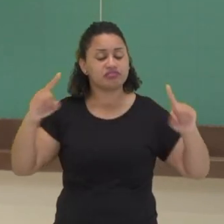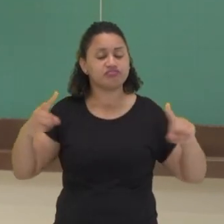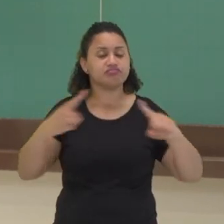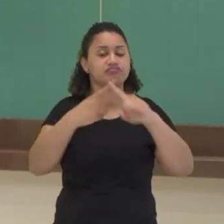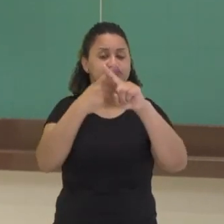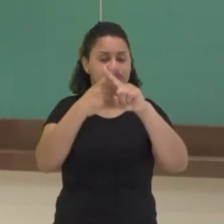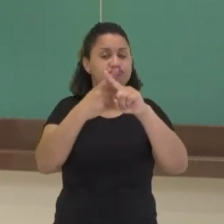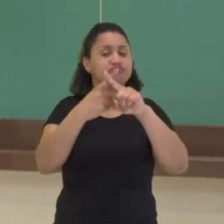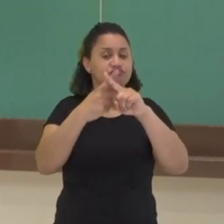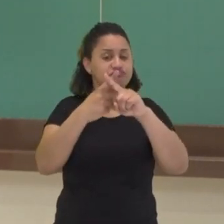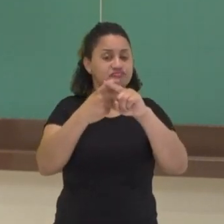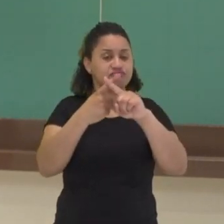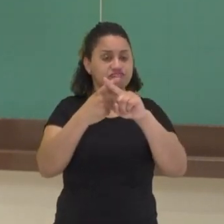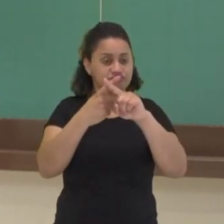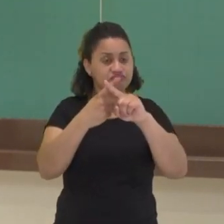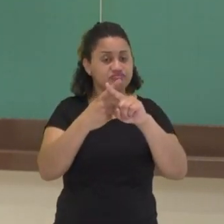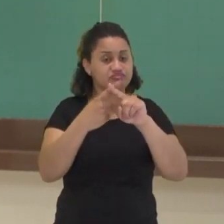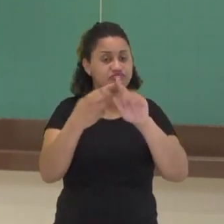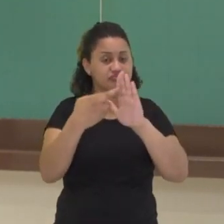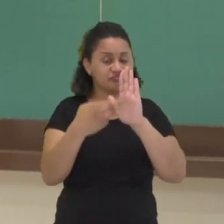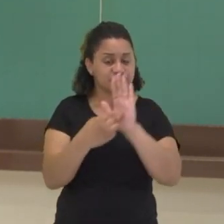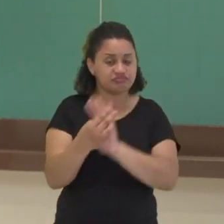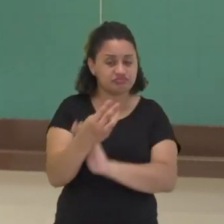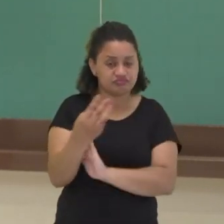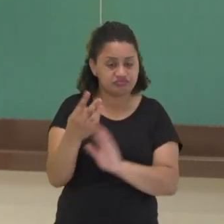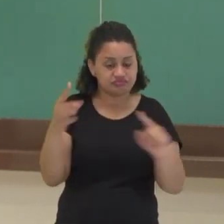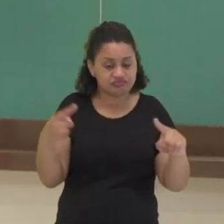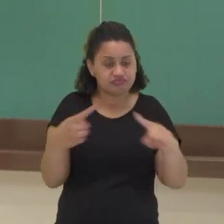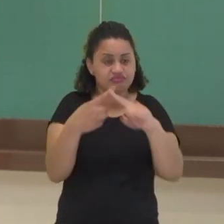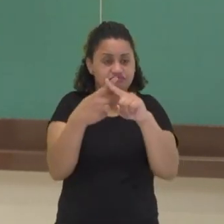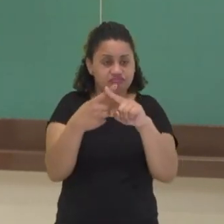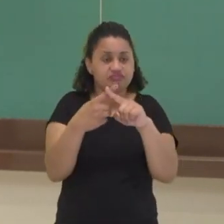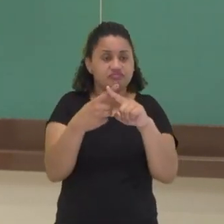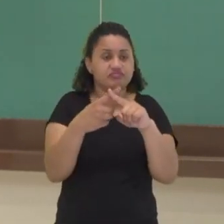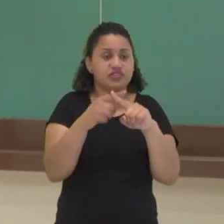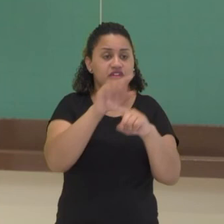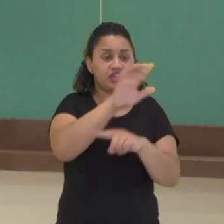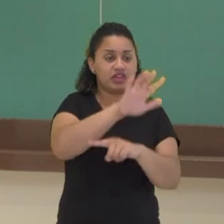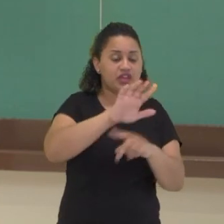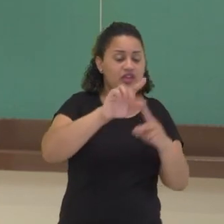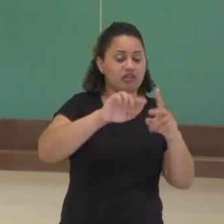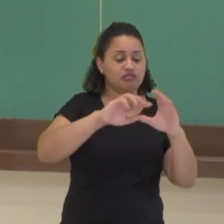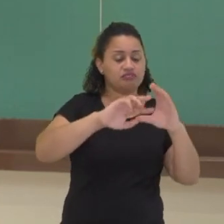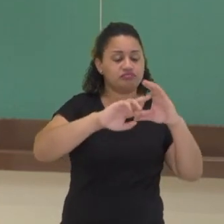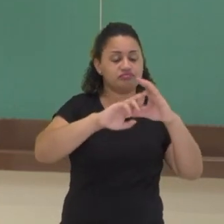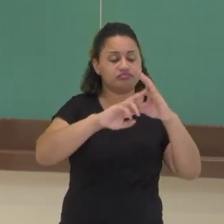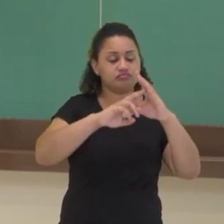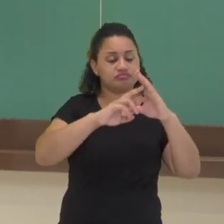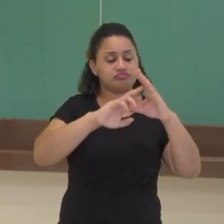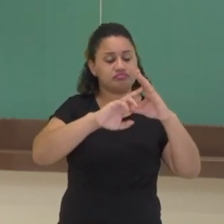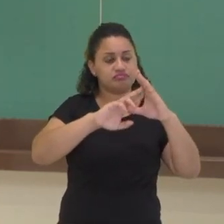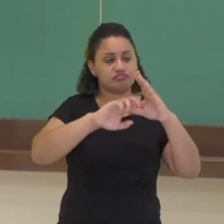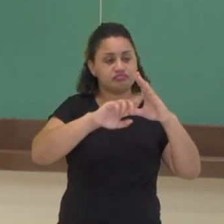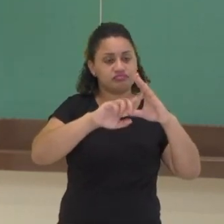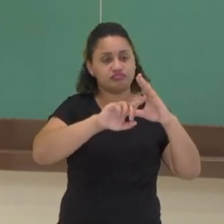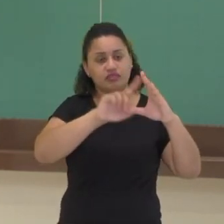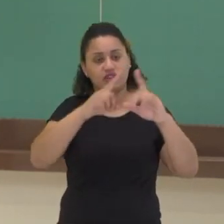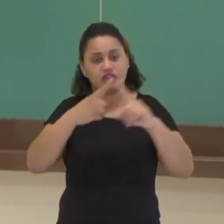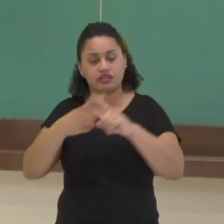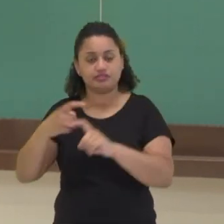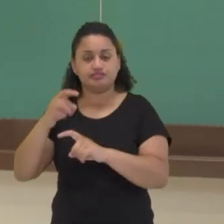a regra de 3. Então, vou multiplicar o setor pelo ângulo e aqui a área do